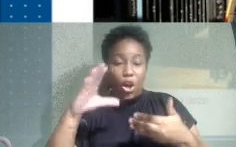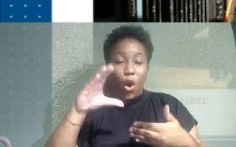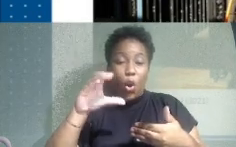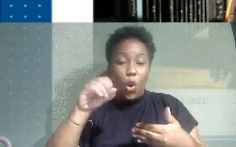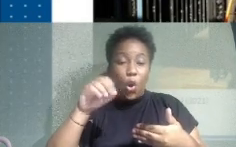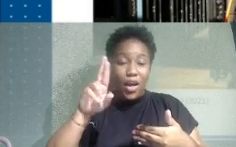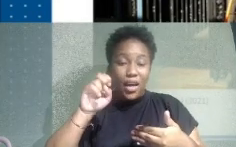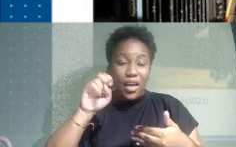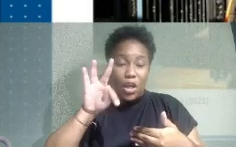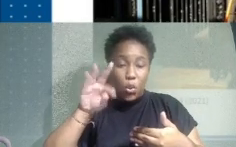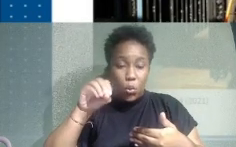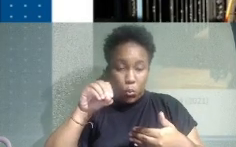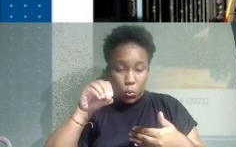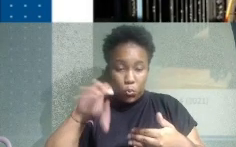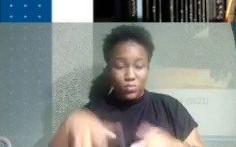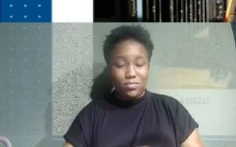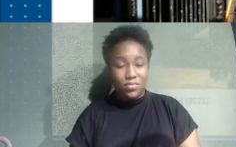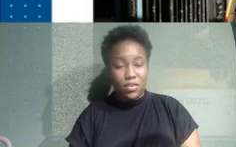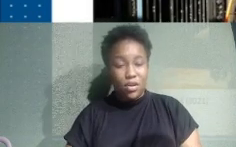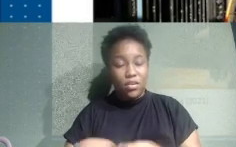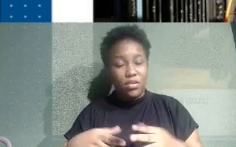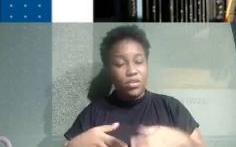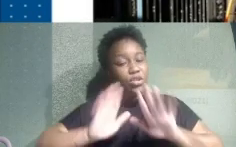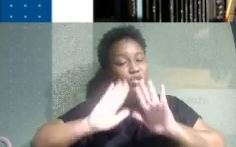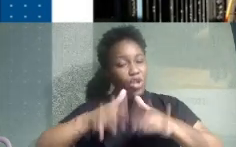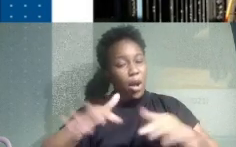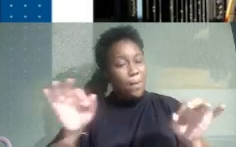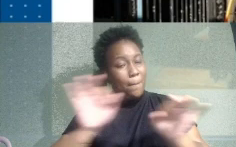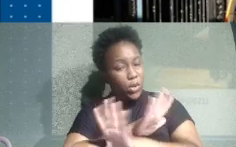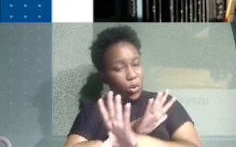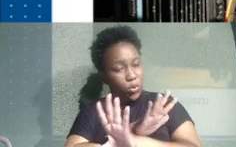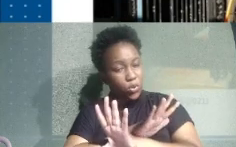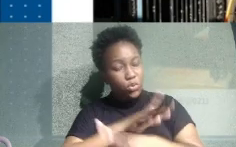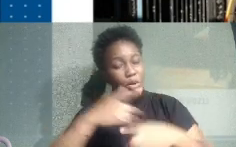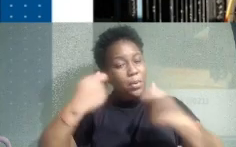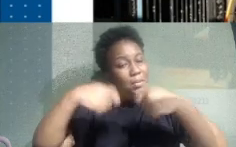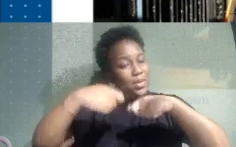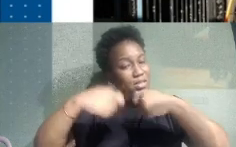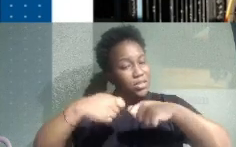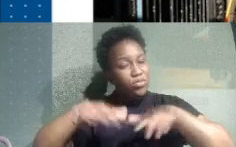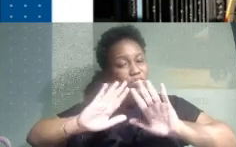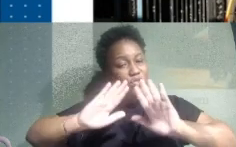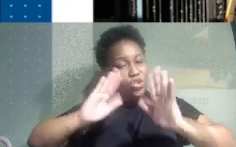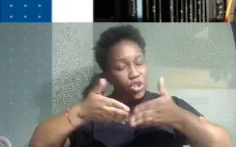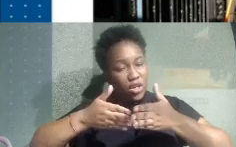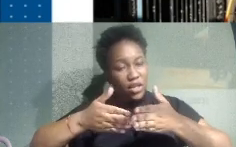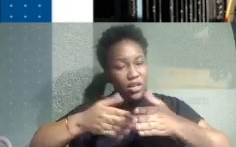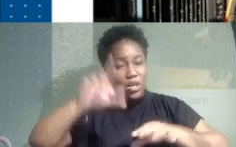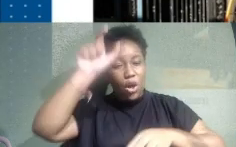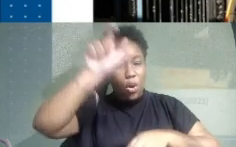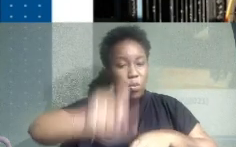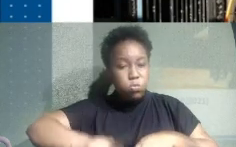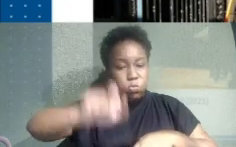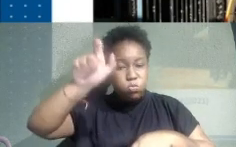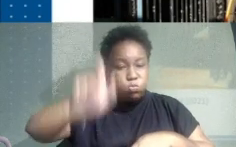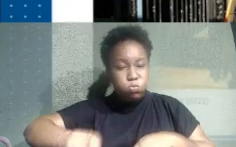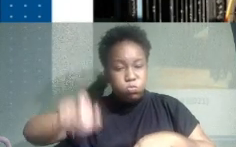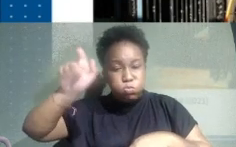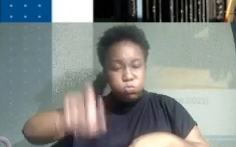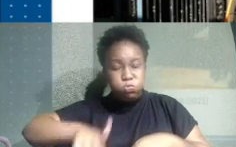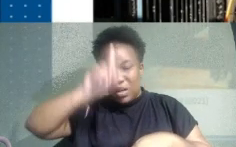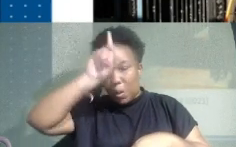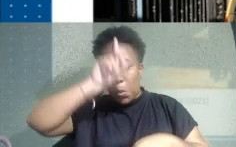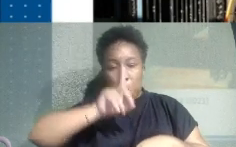concretar essa parede, ó, eu já tenho que deixar pronto ali. Já tenho que ter deixado o meu eletroduto passado, as minhas caixas de passagem, para você